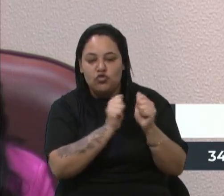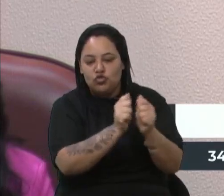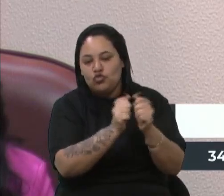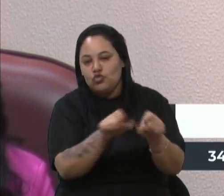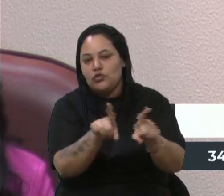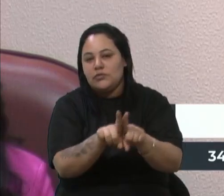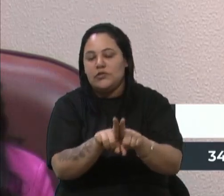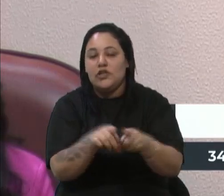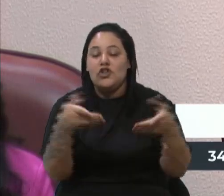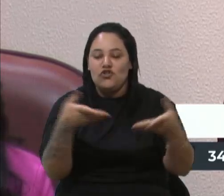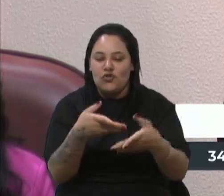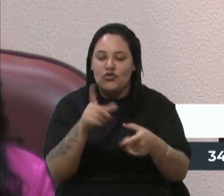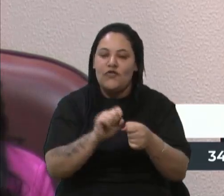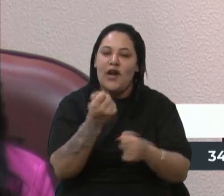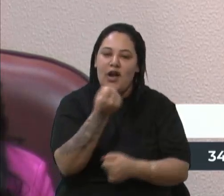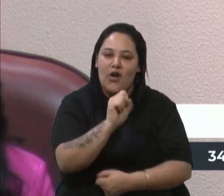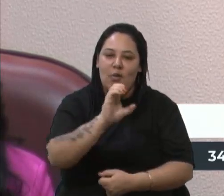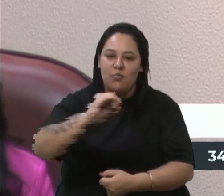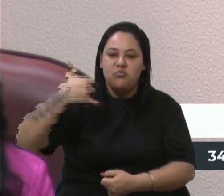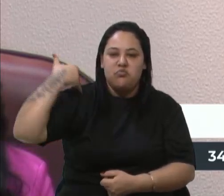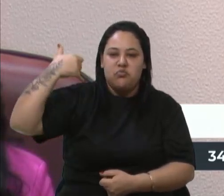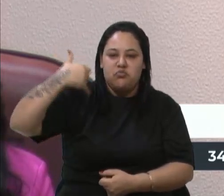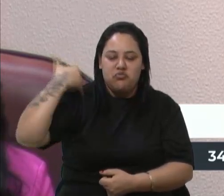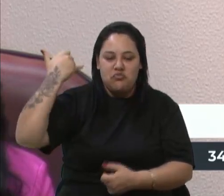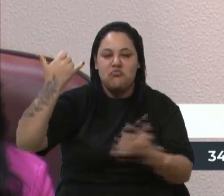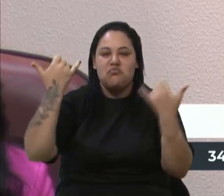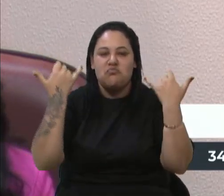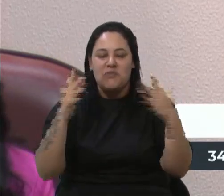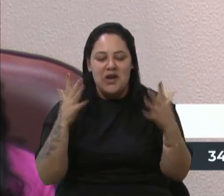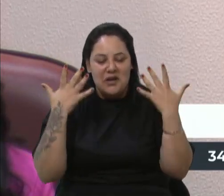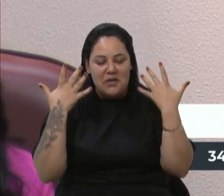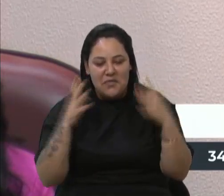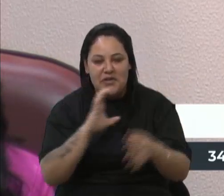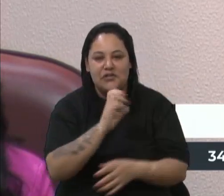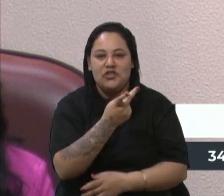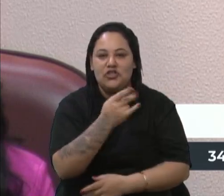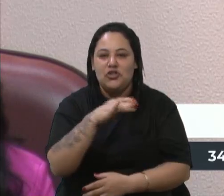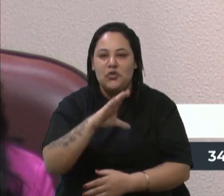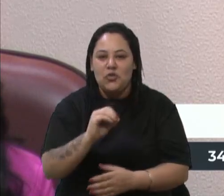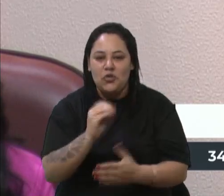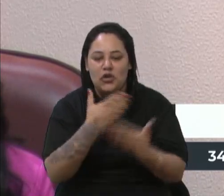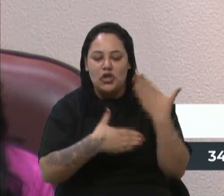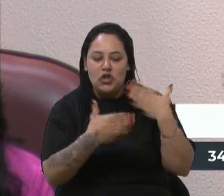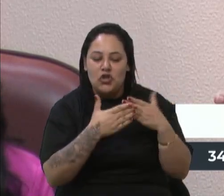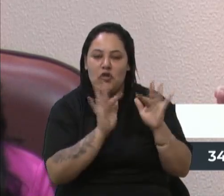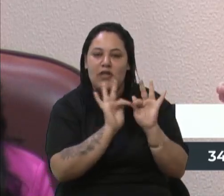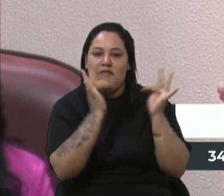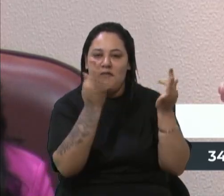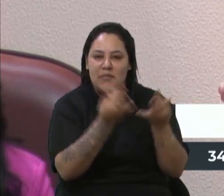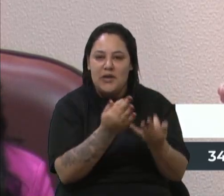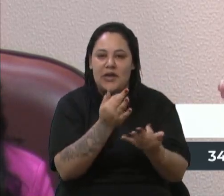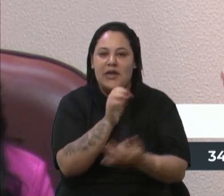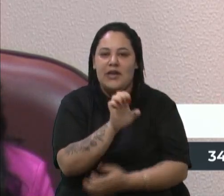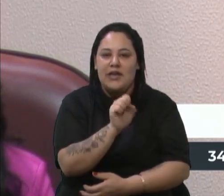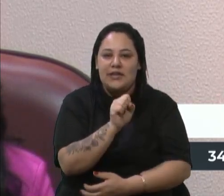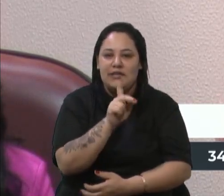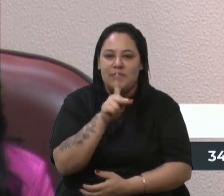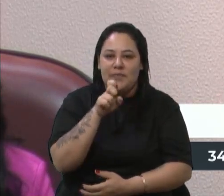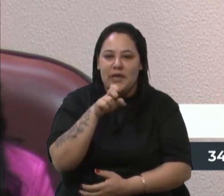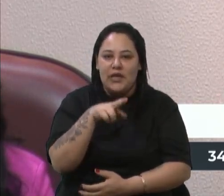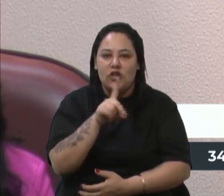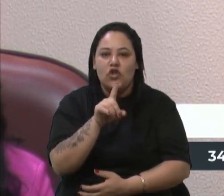está fazendo 80 anos parabéns Chico e toda a família espiando ela sua parte Vereador